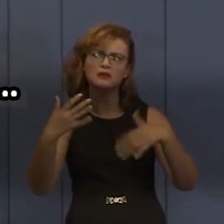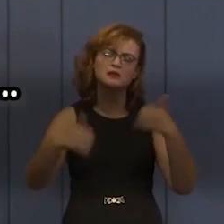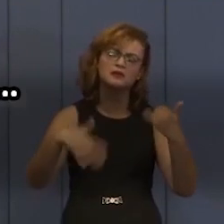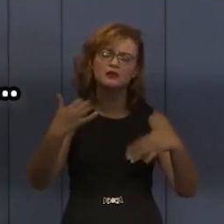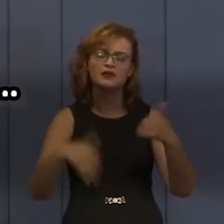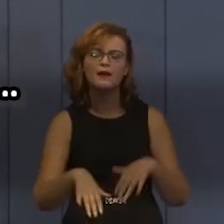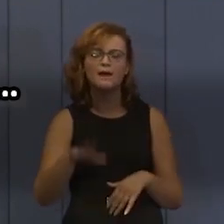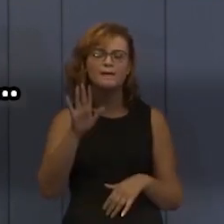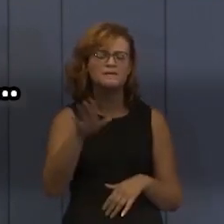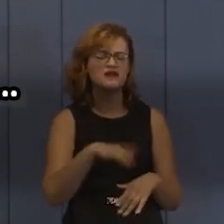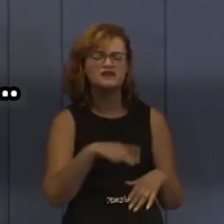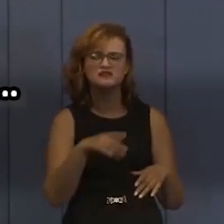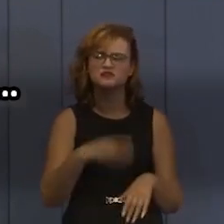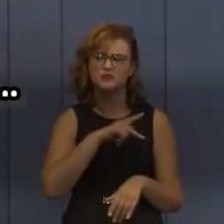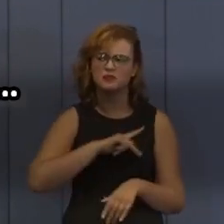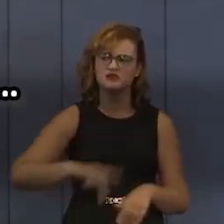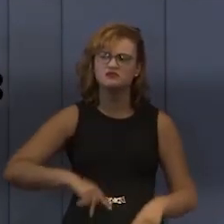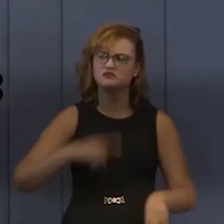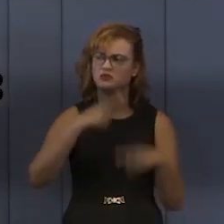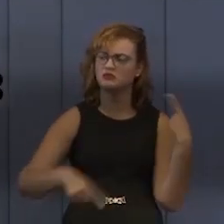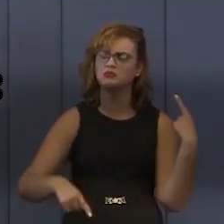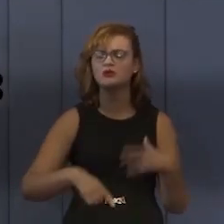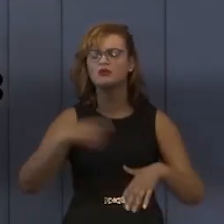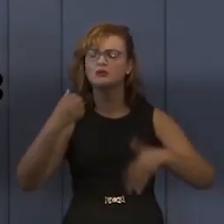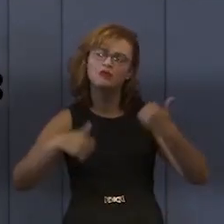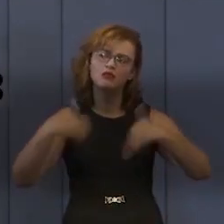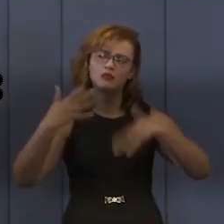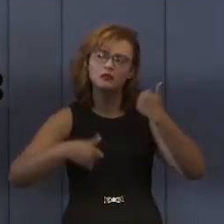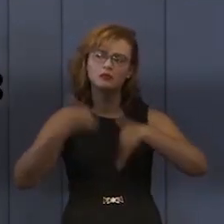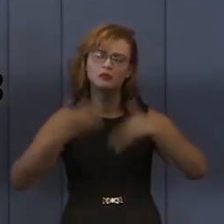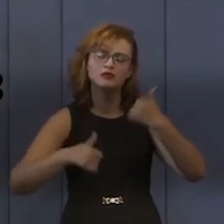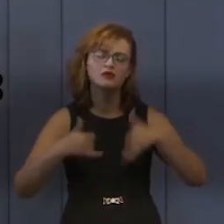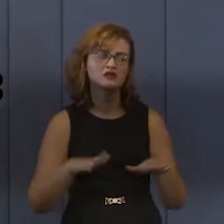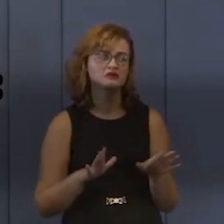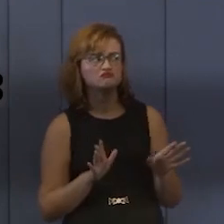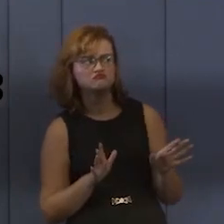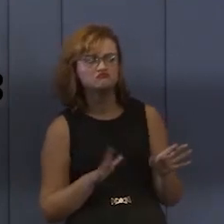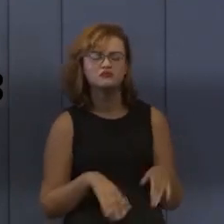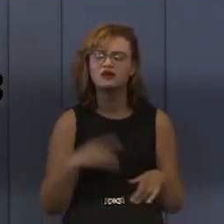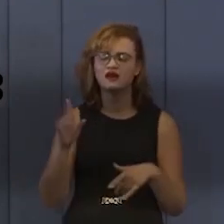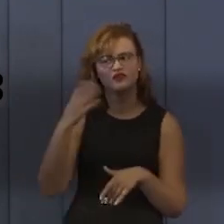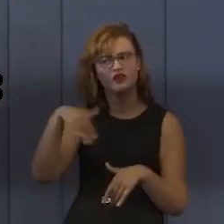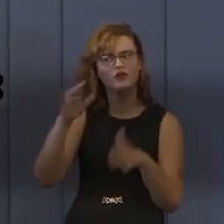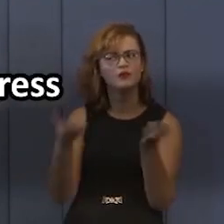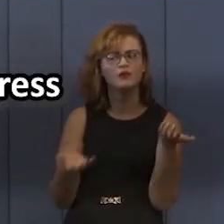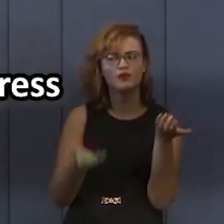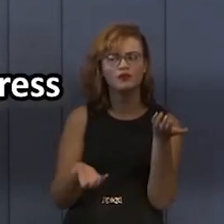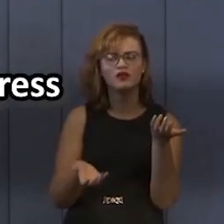Ah, parece que ocorreu tal coisa e etc., mas houve um veto do presidente em relação a essa questão, e